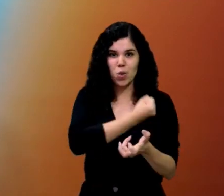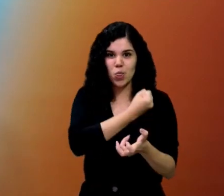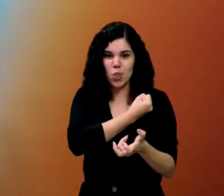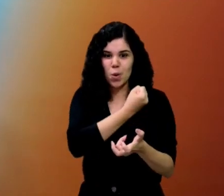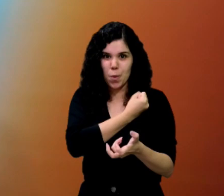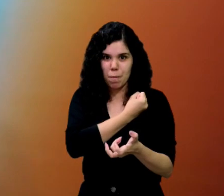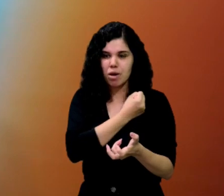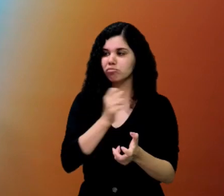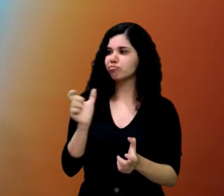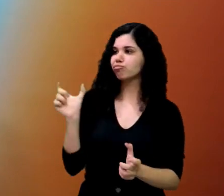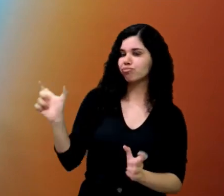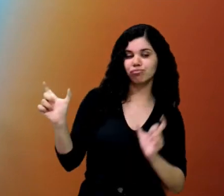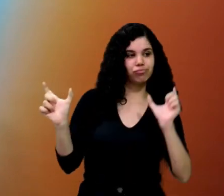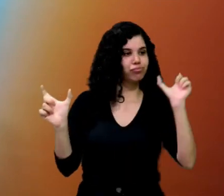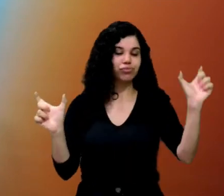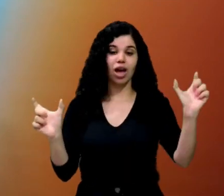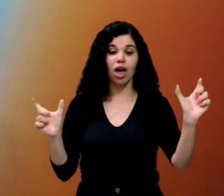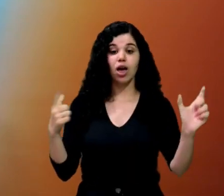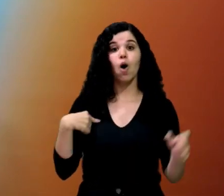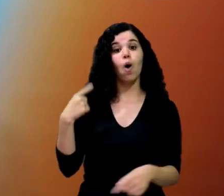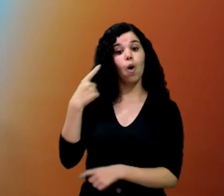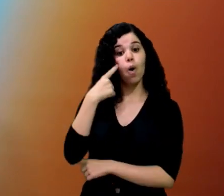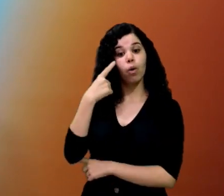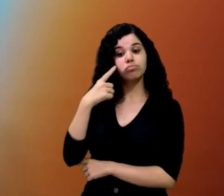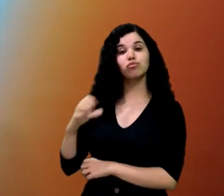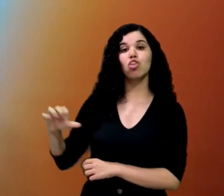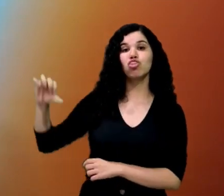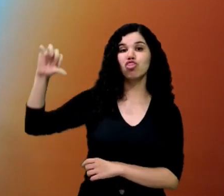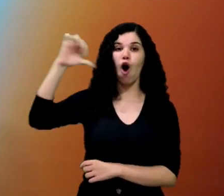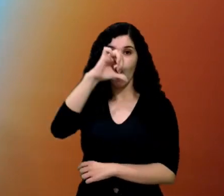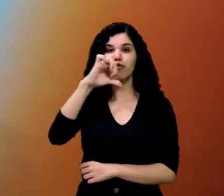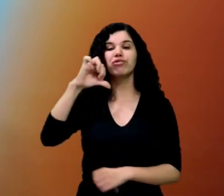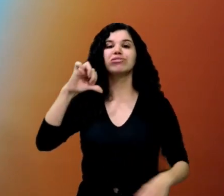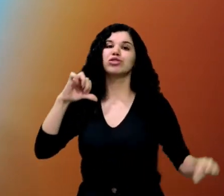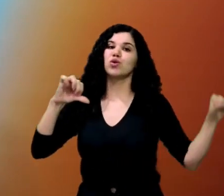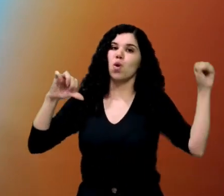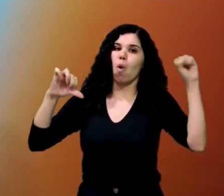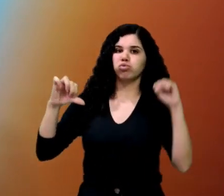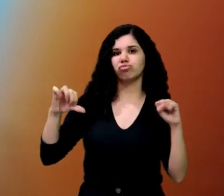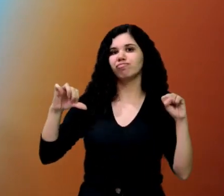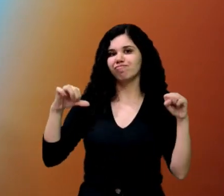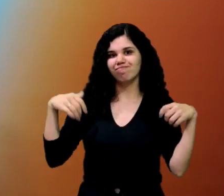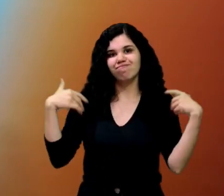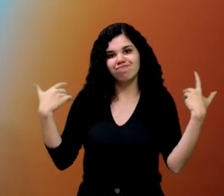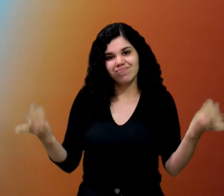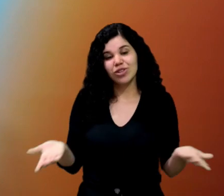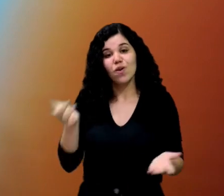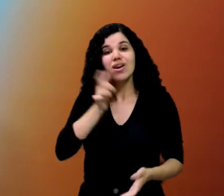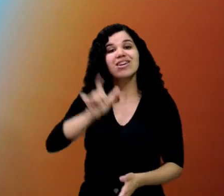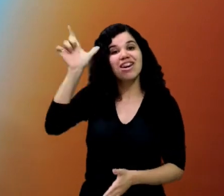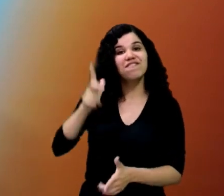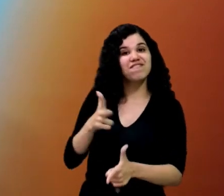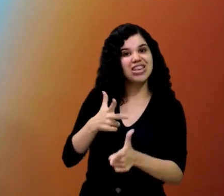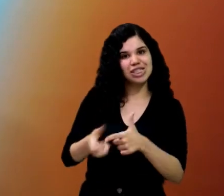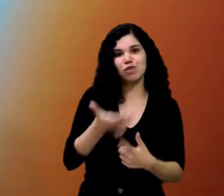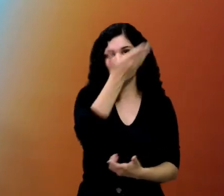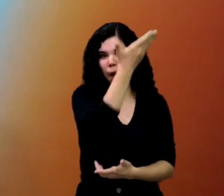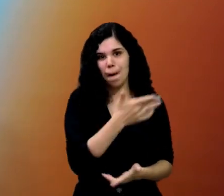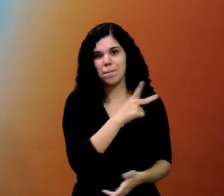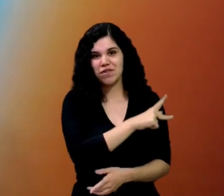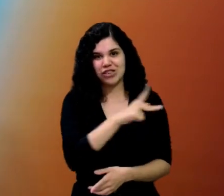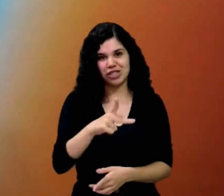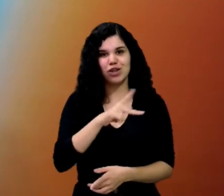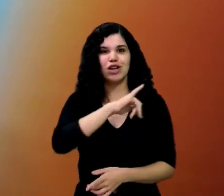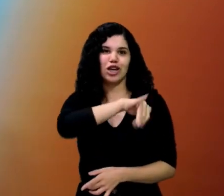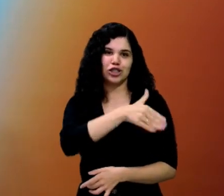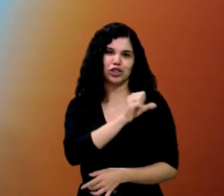está na unidade de milhar e o meu, o 8, está na unidade de milhar. Quem ganhou o jogo foi professora Josi.